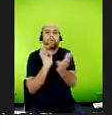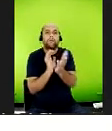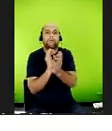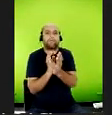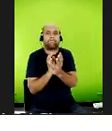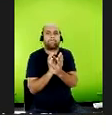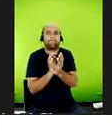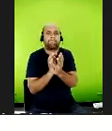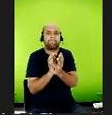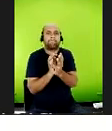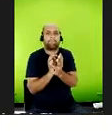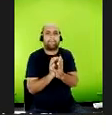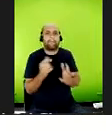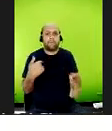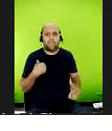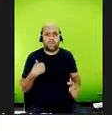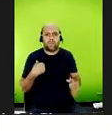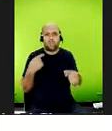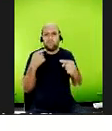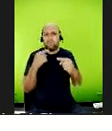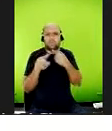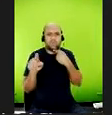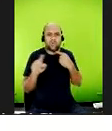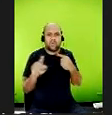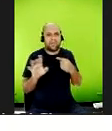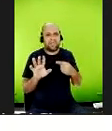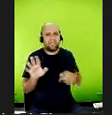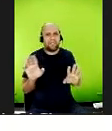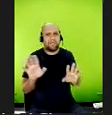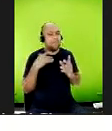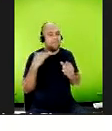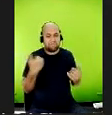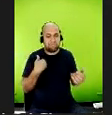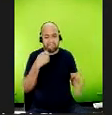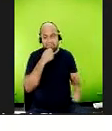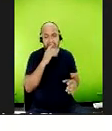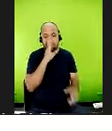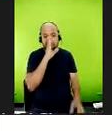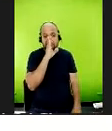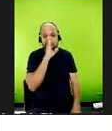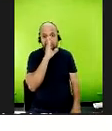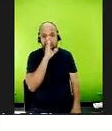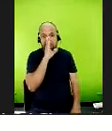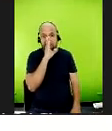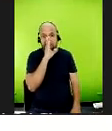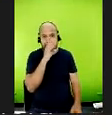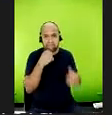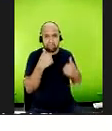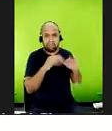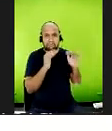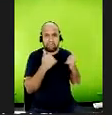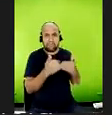eu não concordei para o troço não mas ninguém falou nada fiquei na minha deixei passar